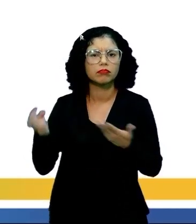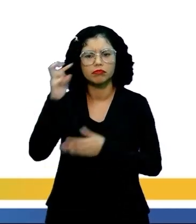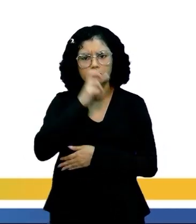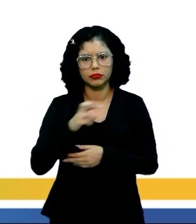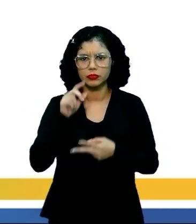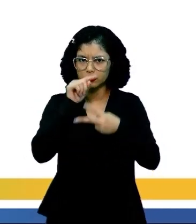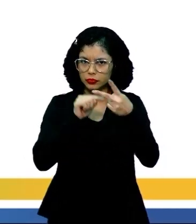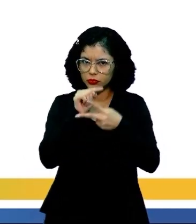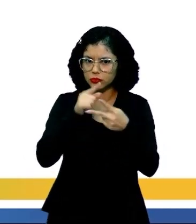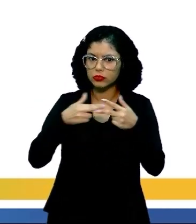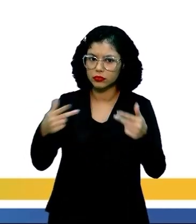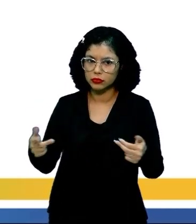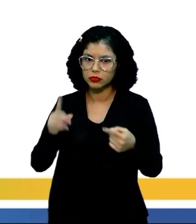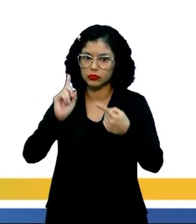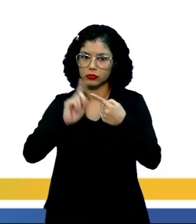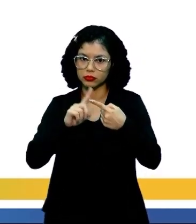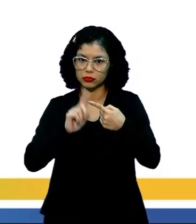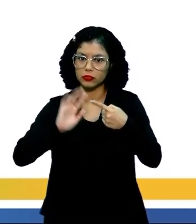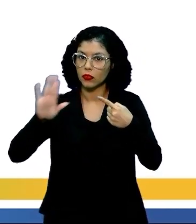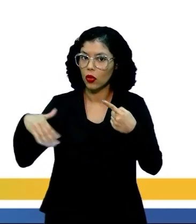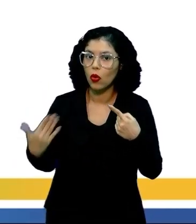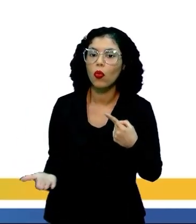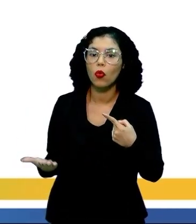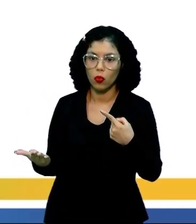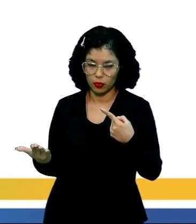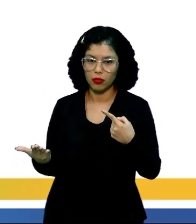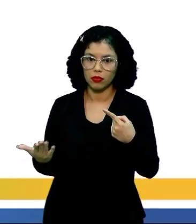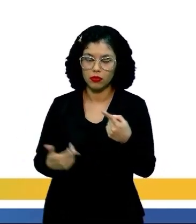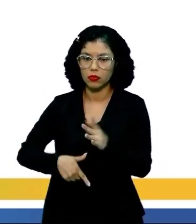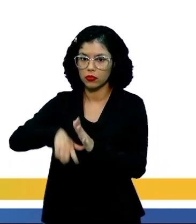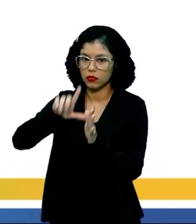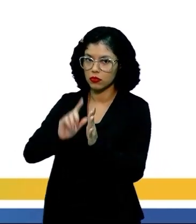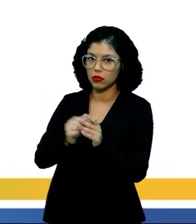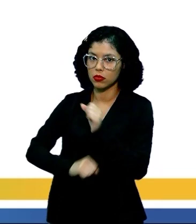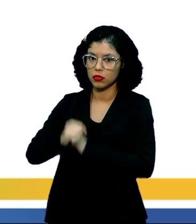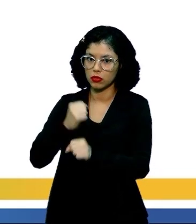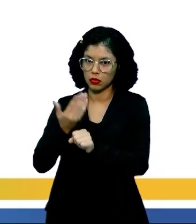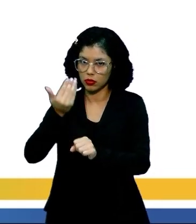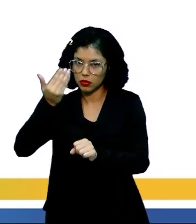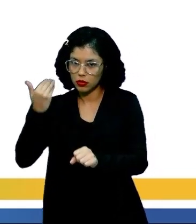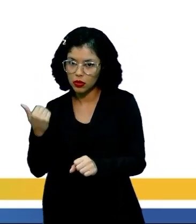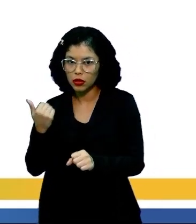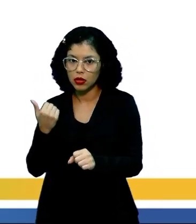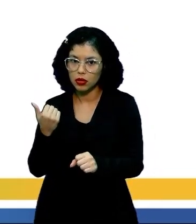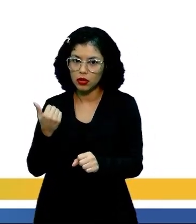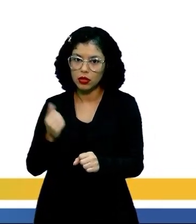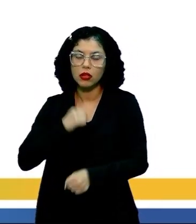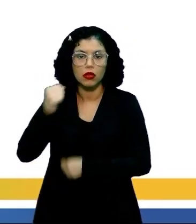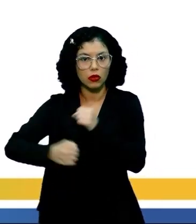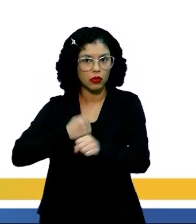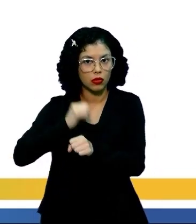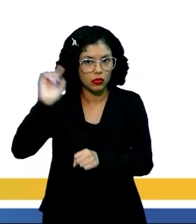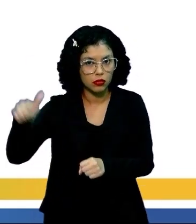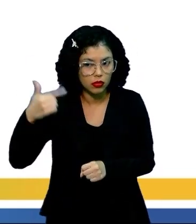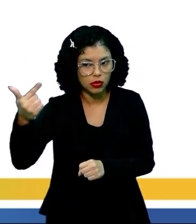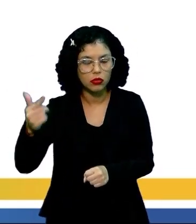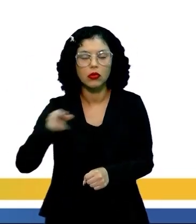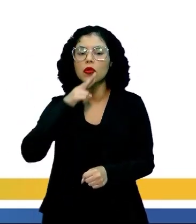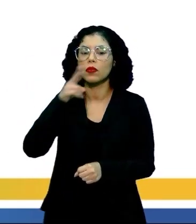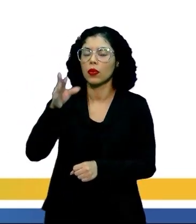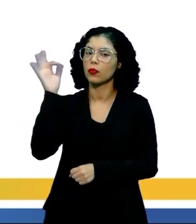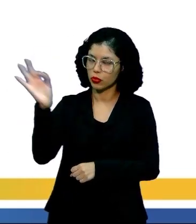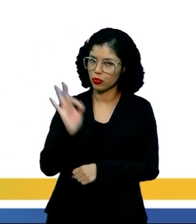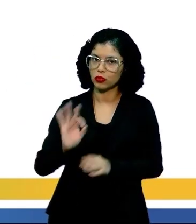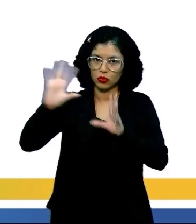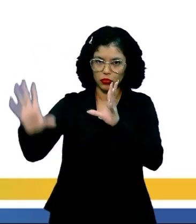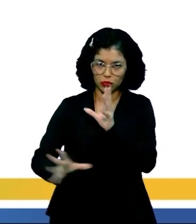analisar duas situações. Saber qual é o excedente do ano anterior em relação ao ano seguinte e calcular o percentual